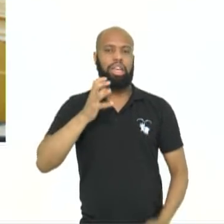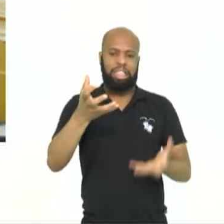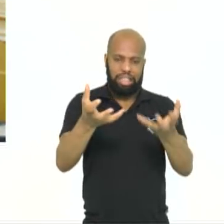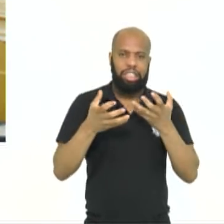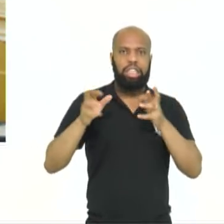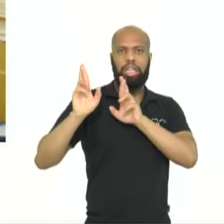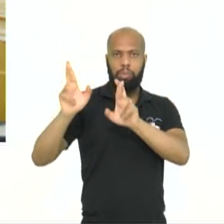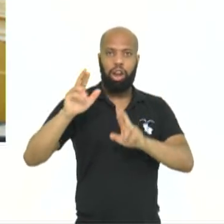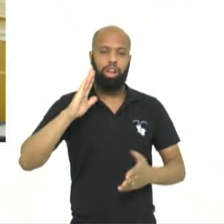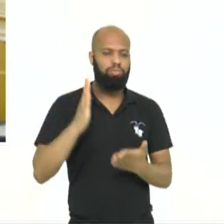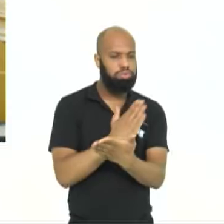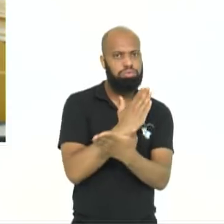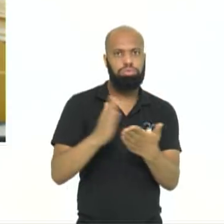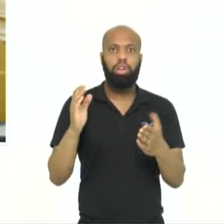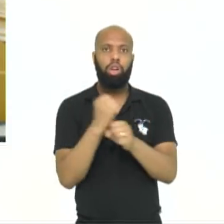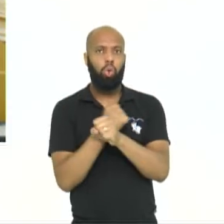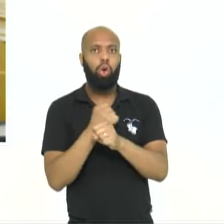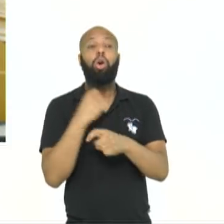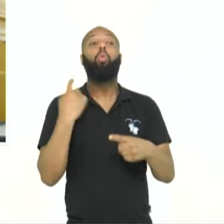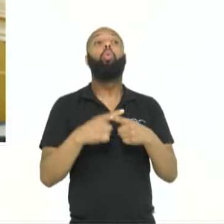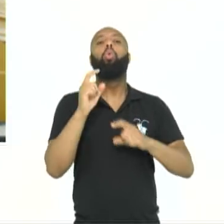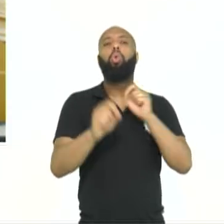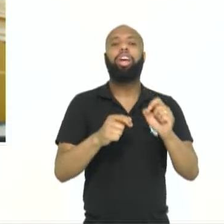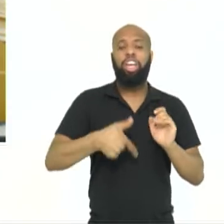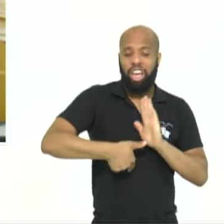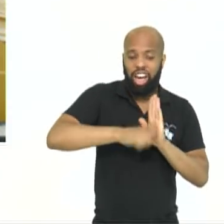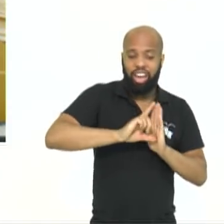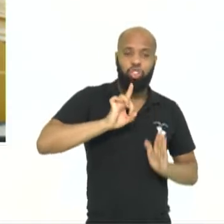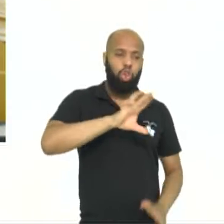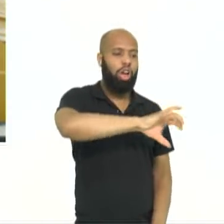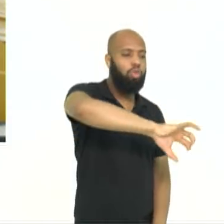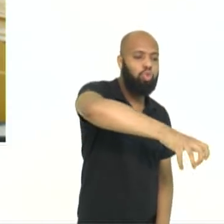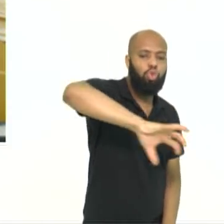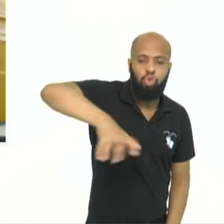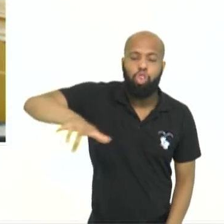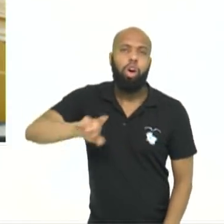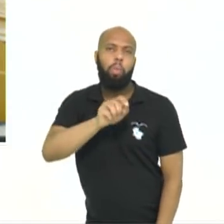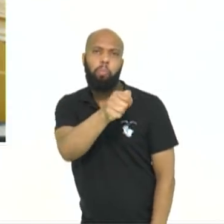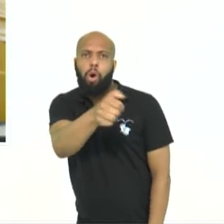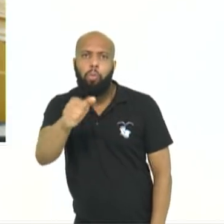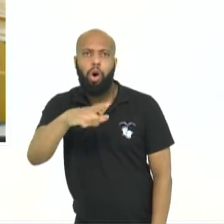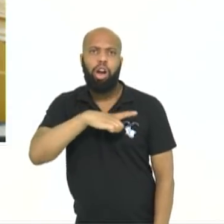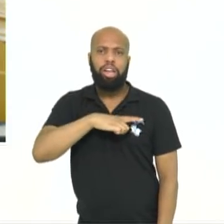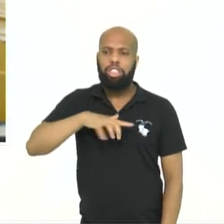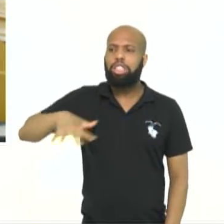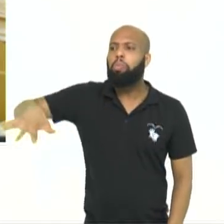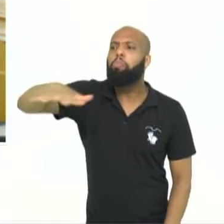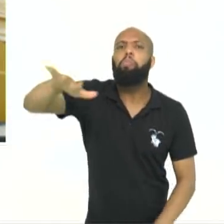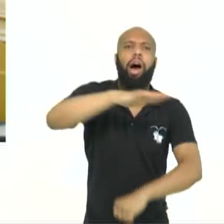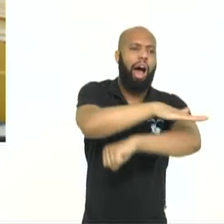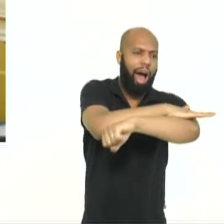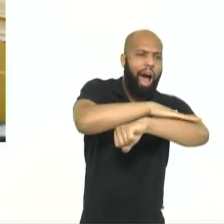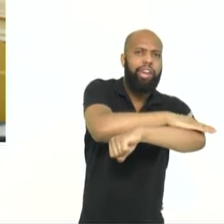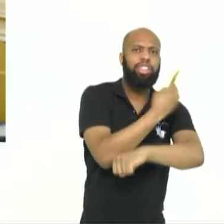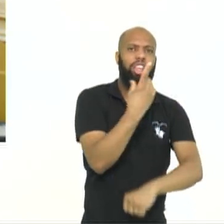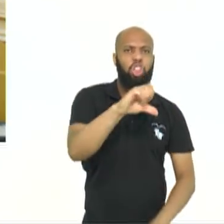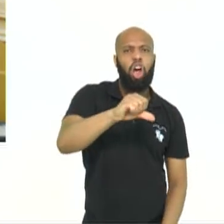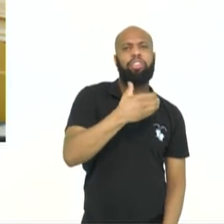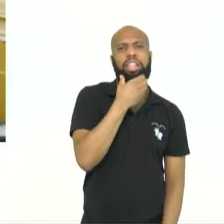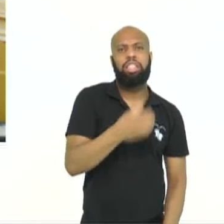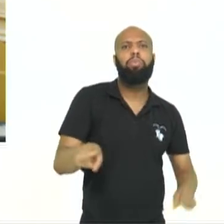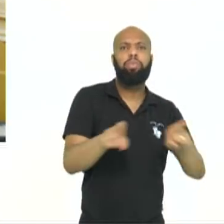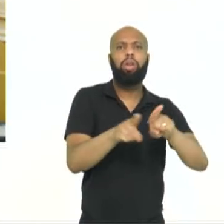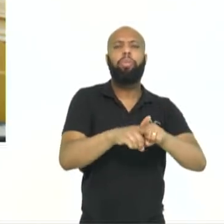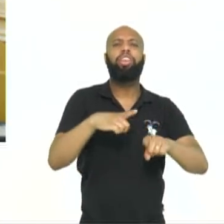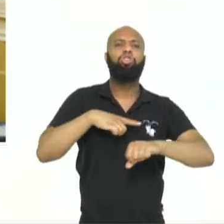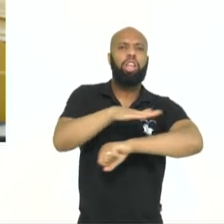esperava há alguns anos, pois se servia apenas das torneiras públicas espalhadas pelas praças, 19 de dezembro, a torneira da